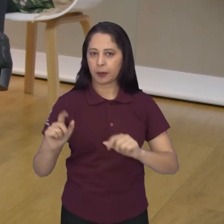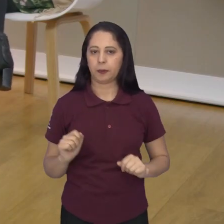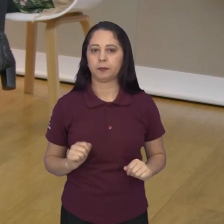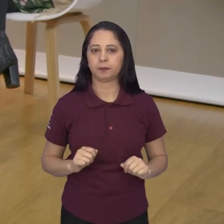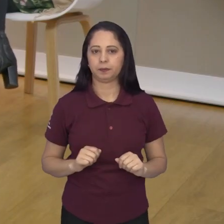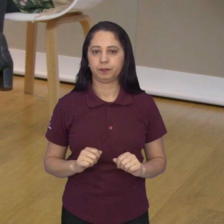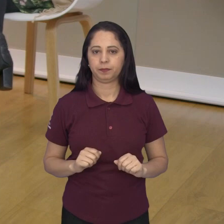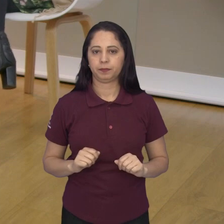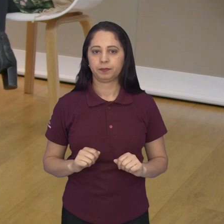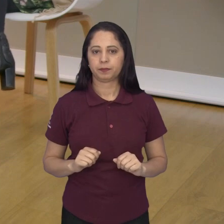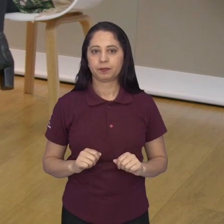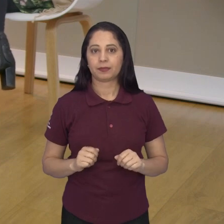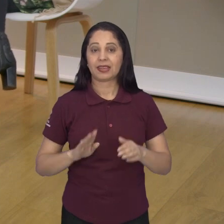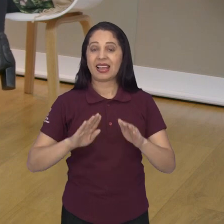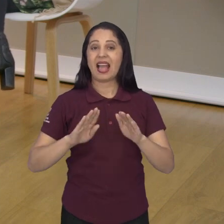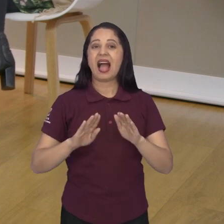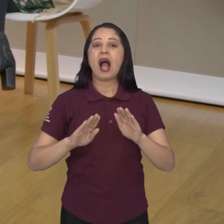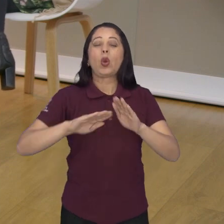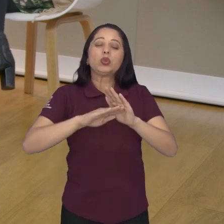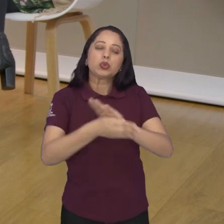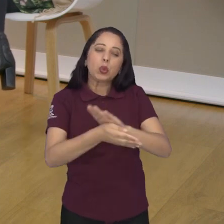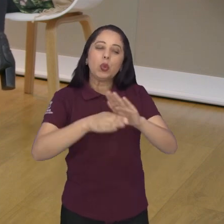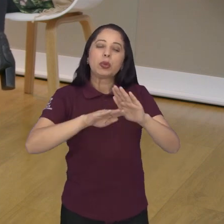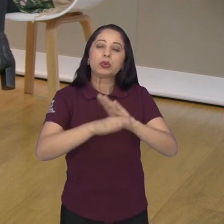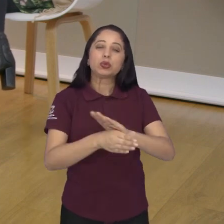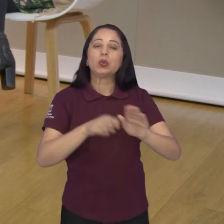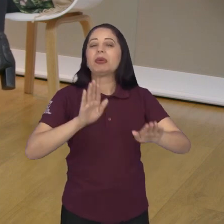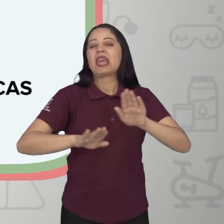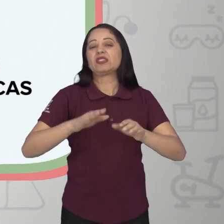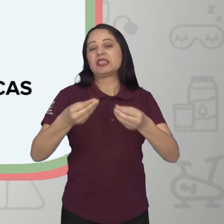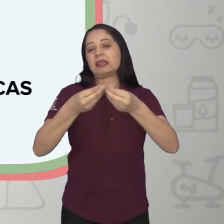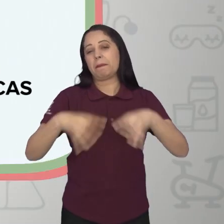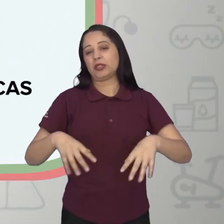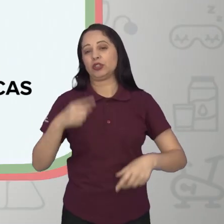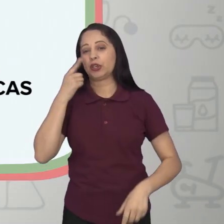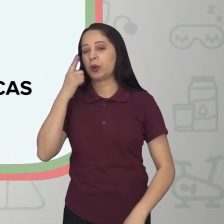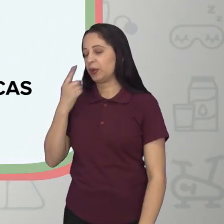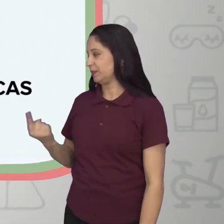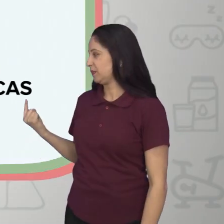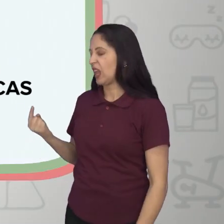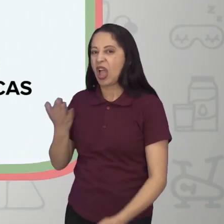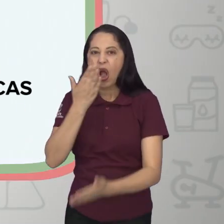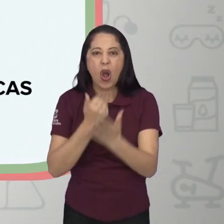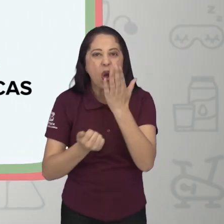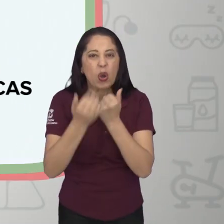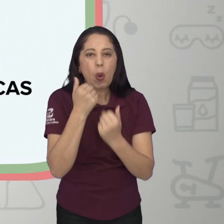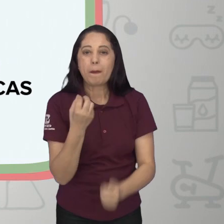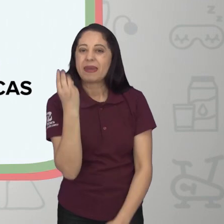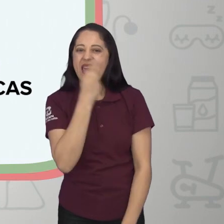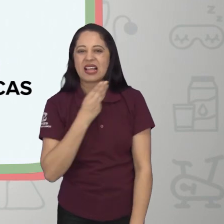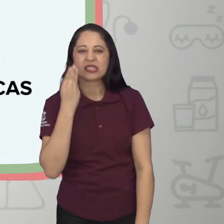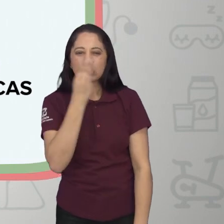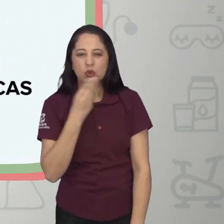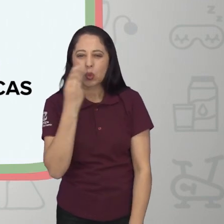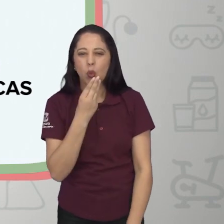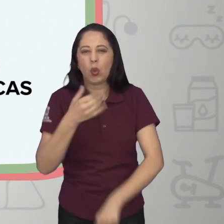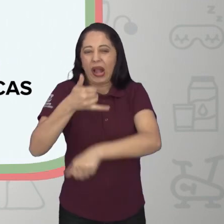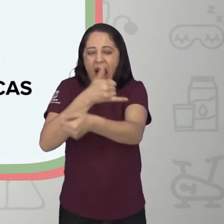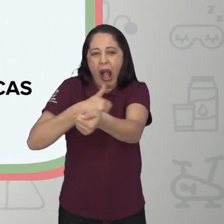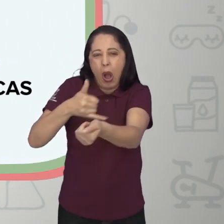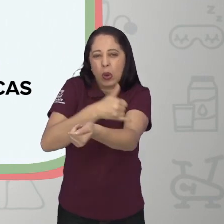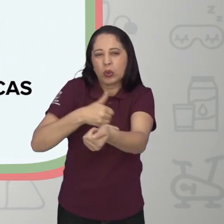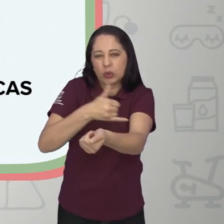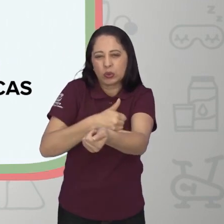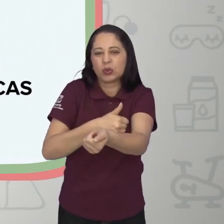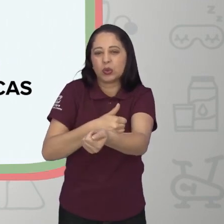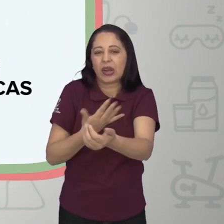por favor, Matheus, coloca pra gente. Hábitos que prejudicam o fígado. Consumir gorduras e açúcares em excesso. A